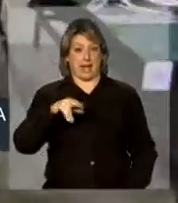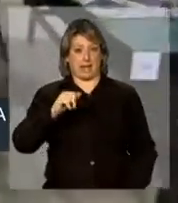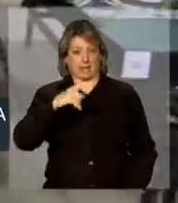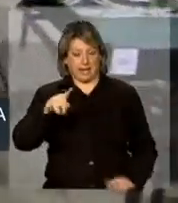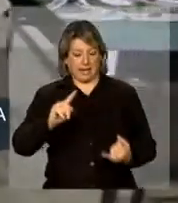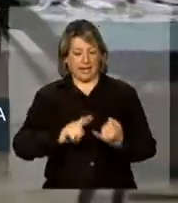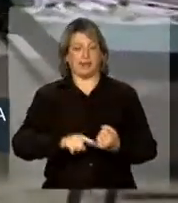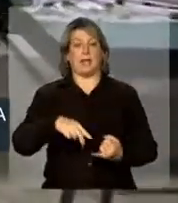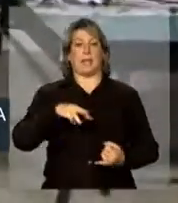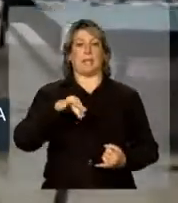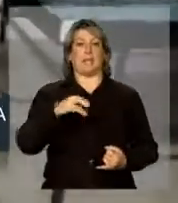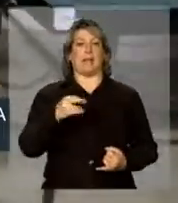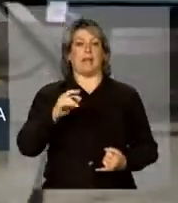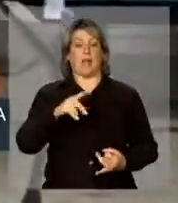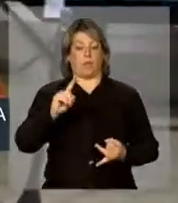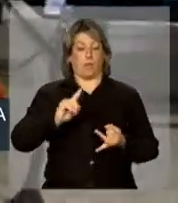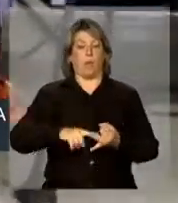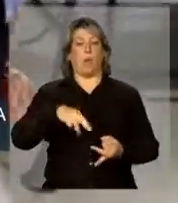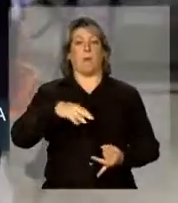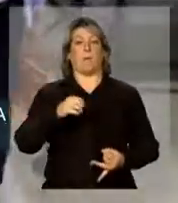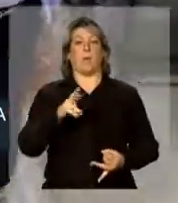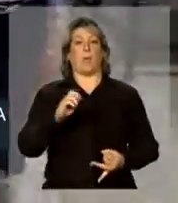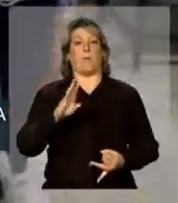e o Morumbi